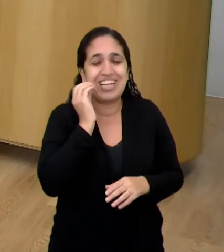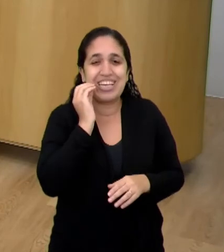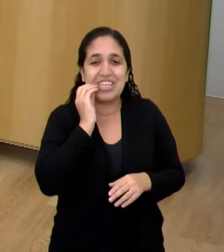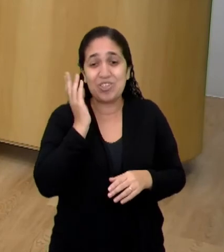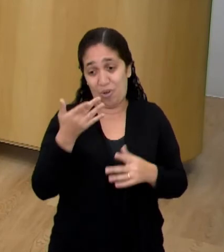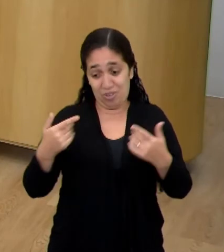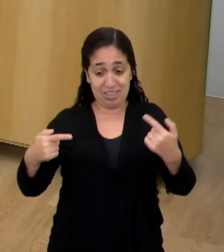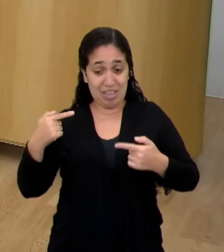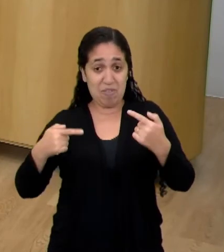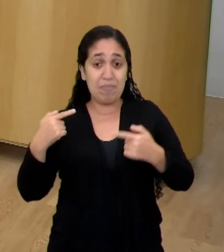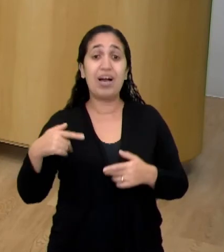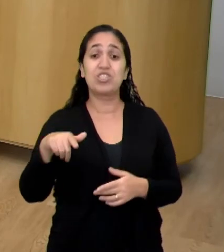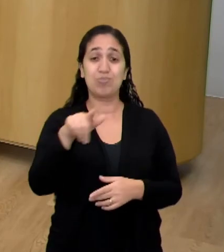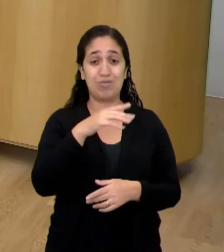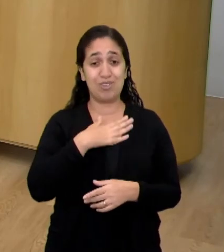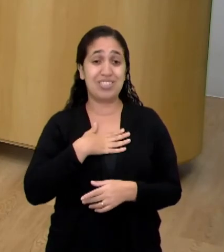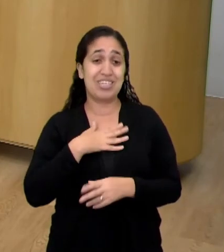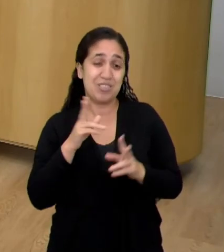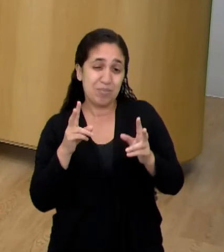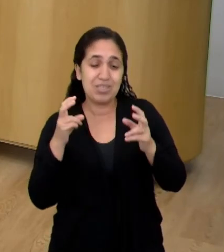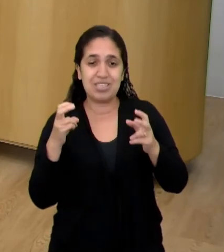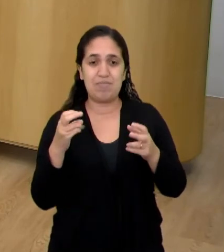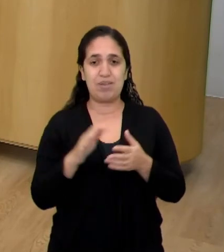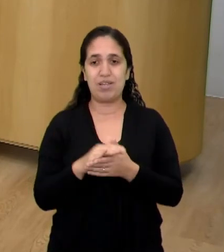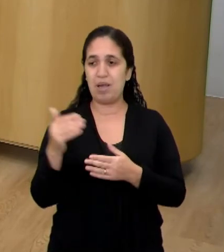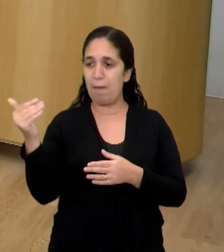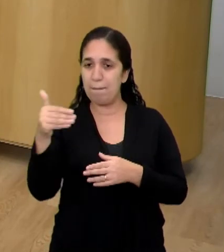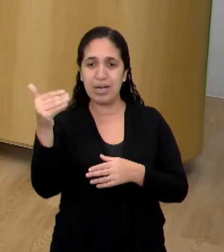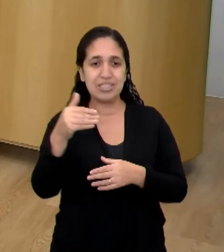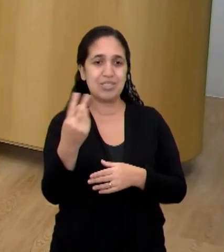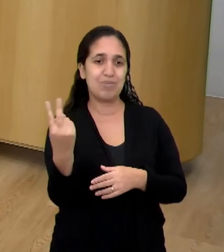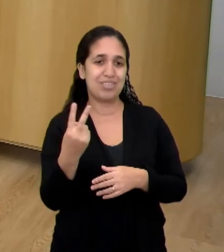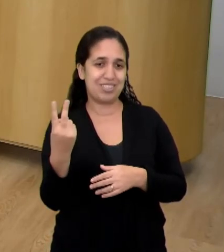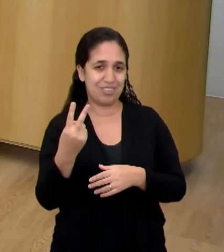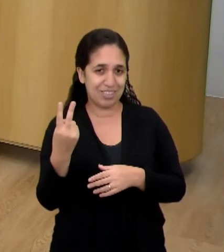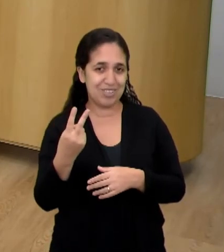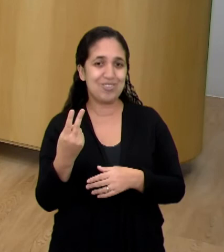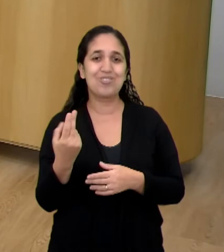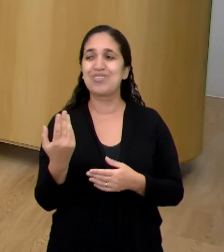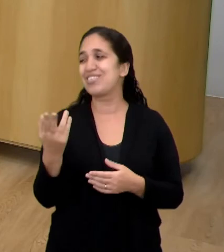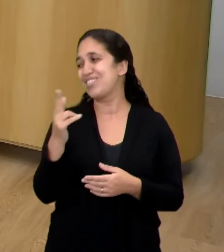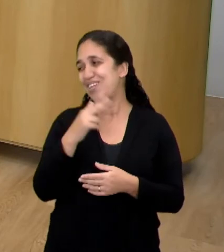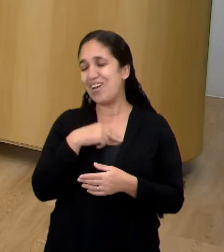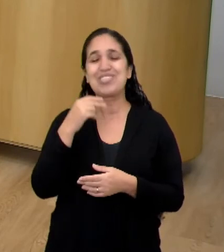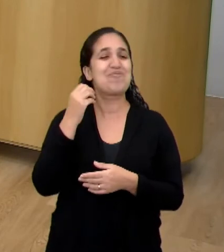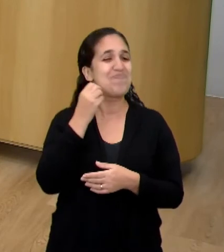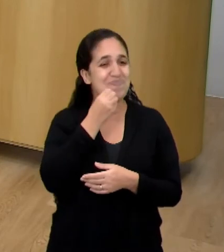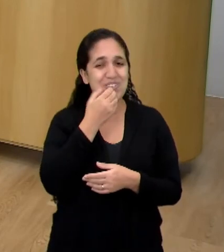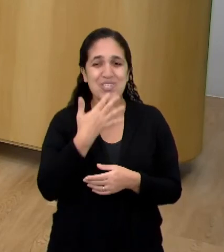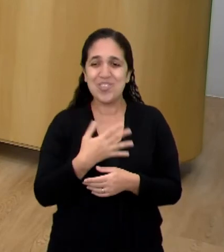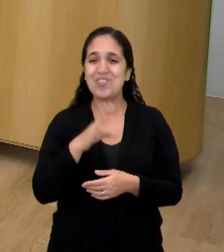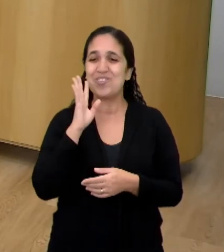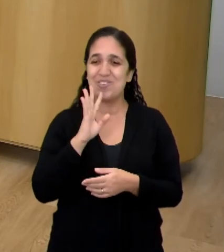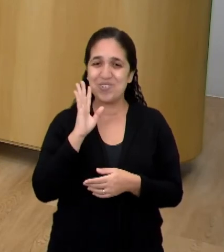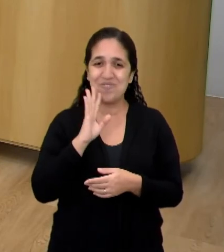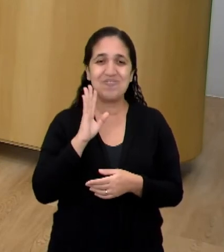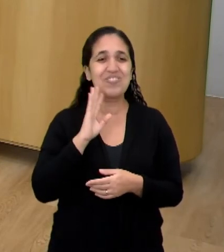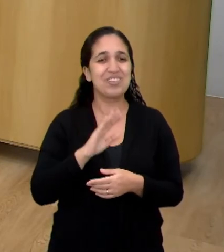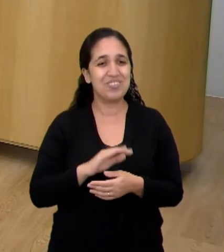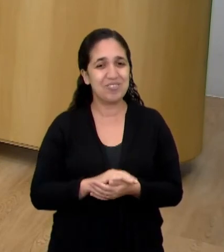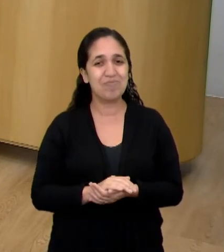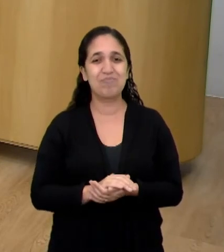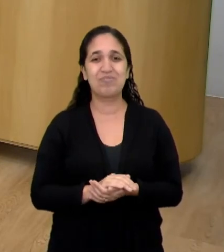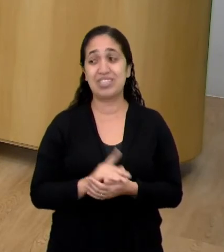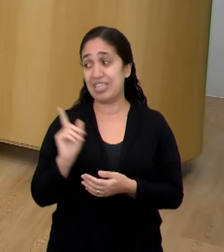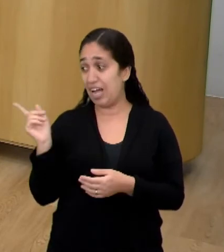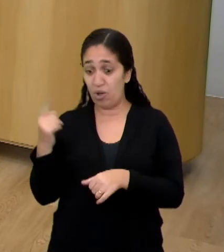para vocês terem o gostinho. Adorei a participação aqui da Silene e da Vivi. Nossa, maravilhoso mesmo. Foi ótimo, A me gente chame queria mais mais meia vezes. hora. A produtora tá